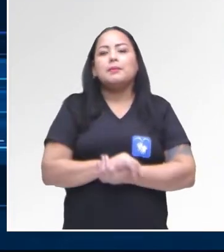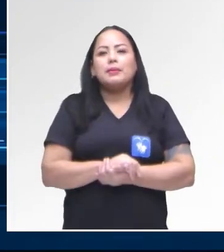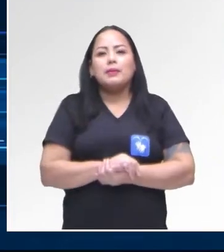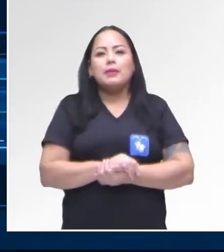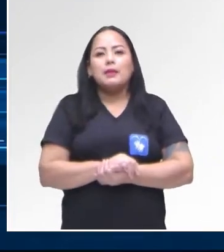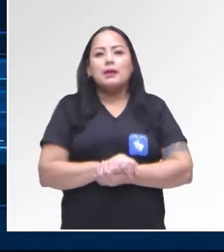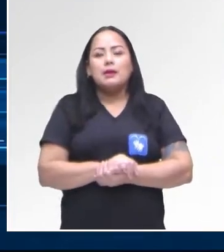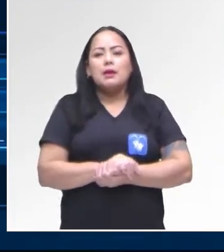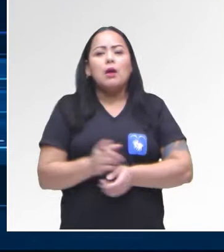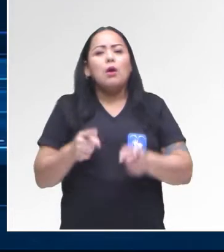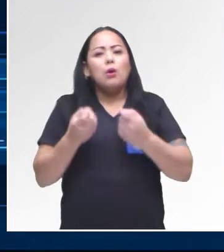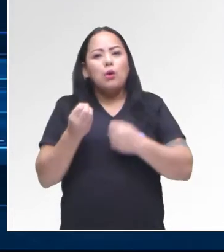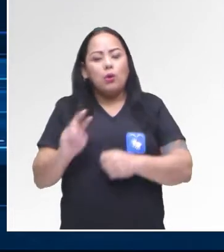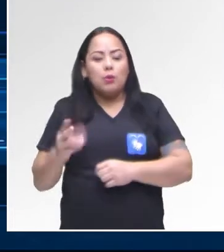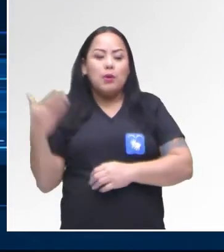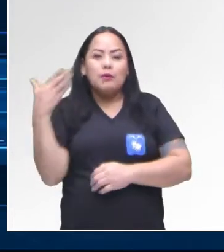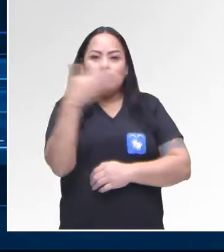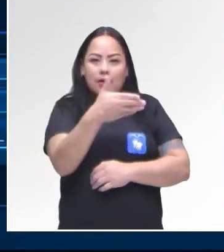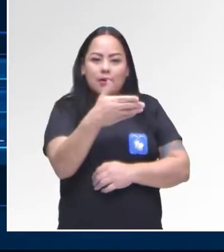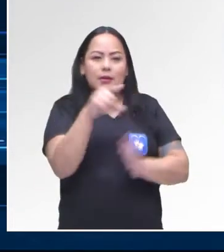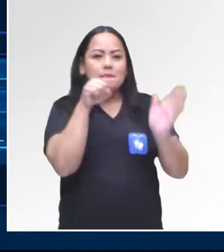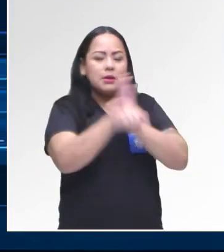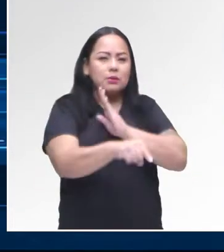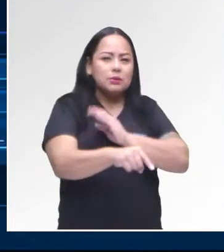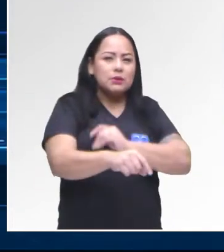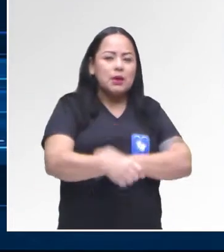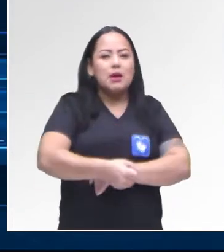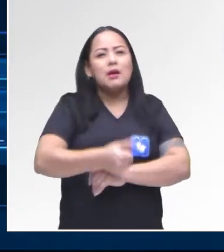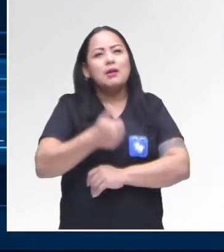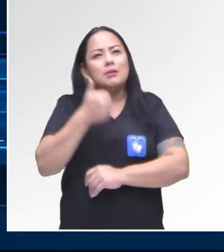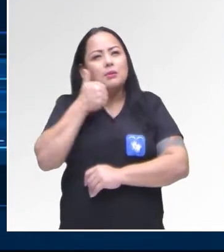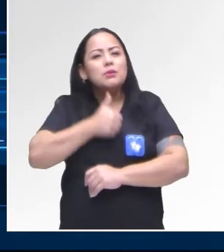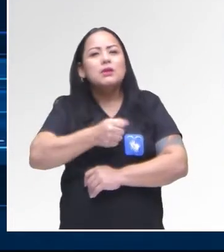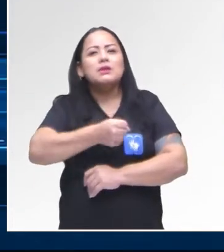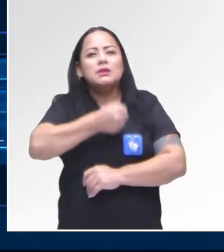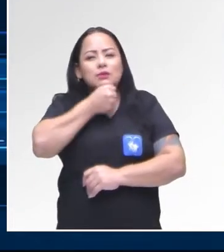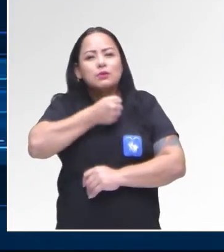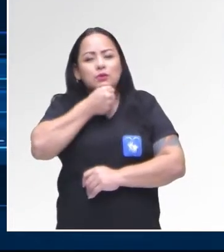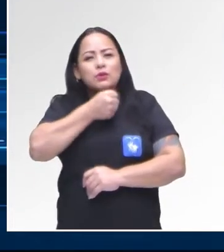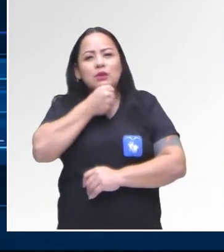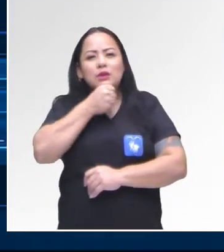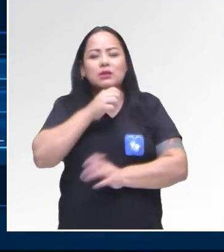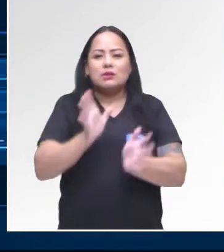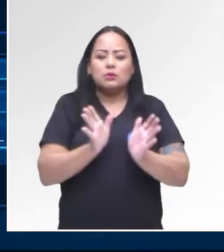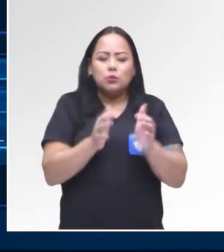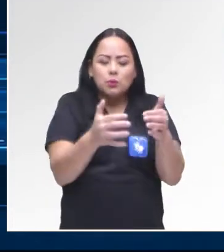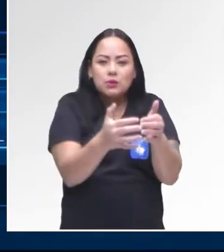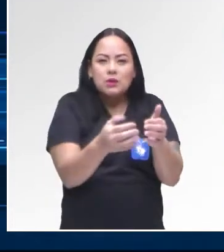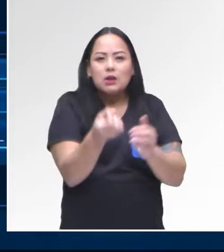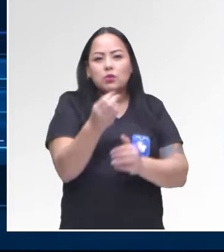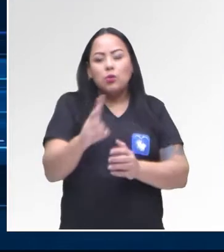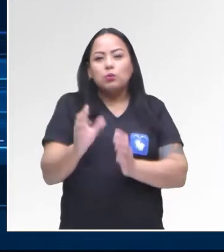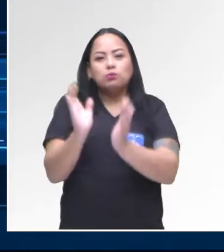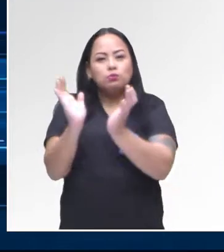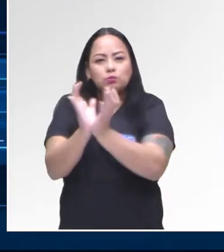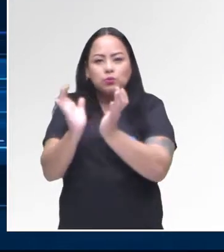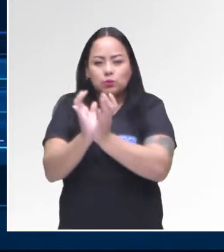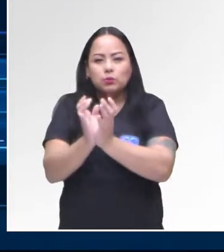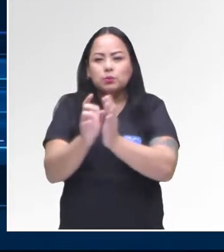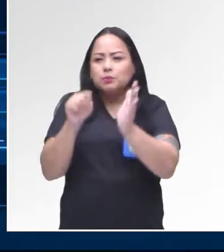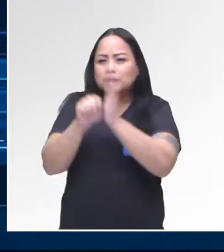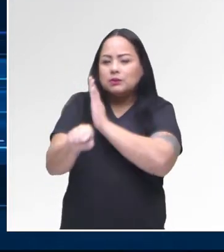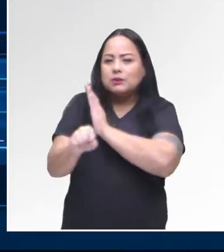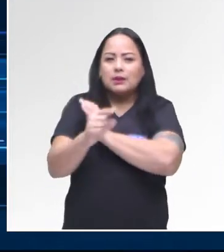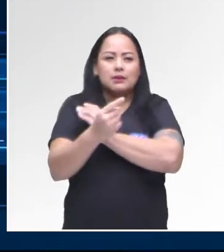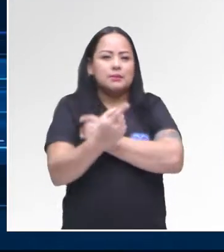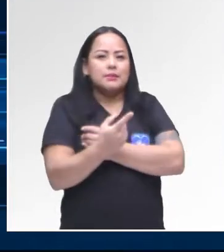vá perguntar para senhoras, senhores, os idosos de uma comunidade, de um grupo, e eles com